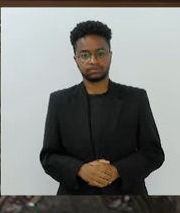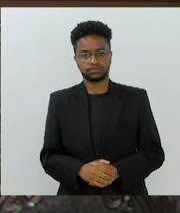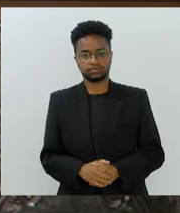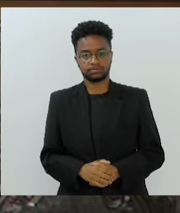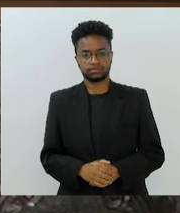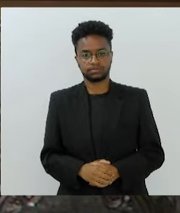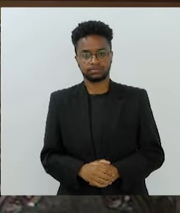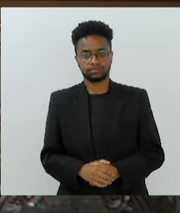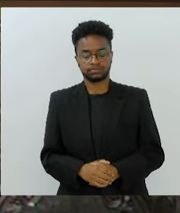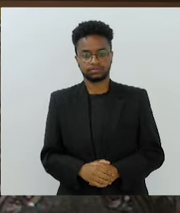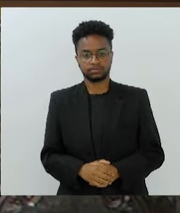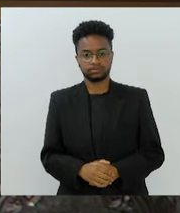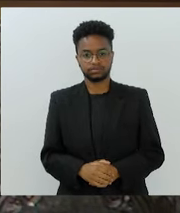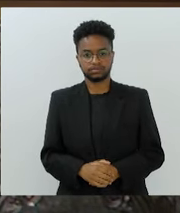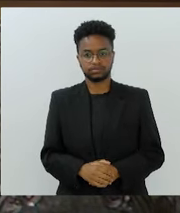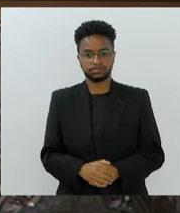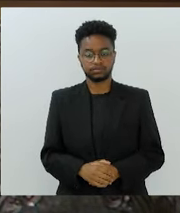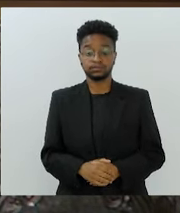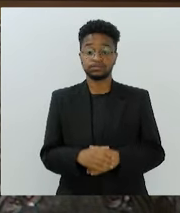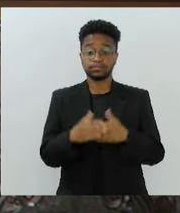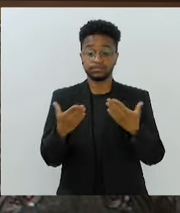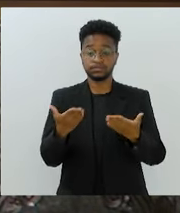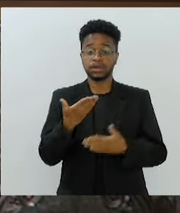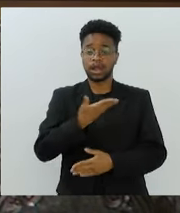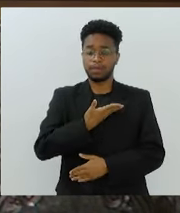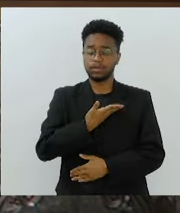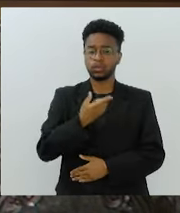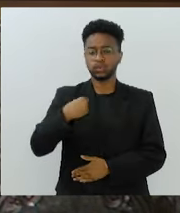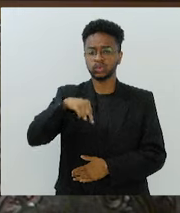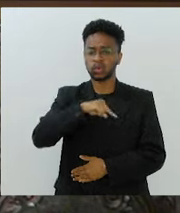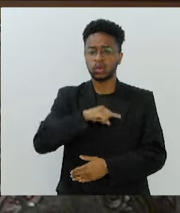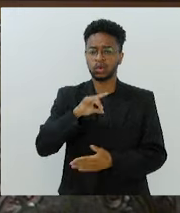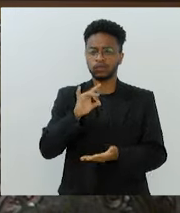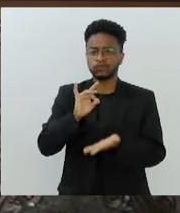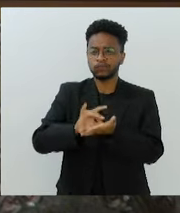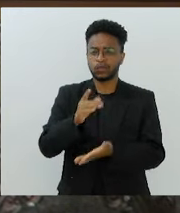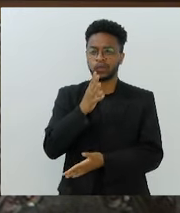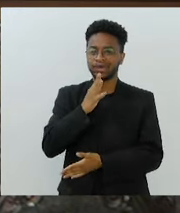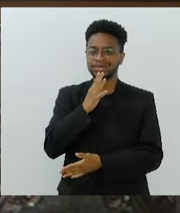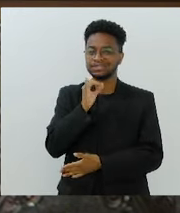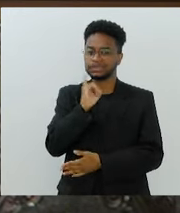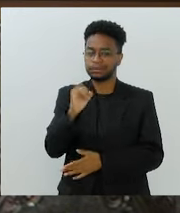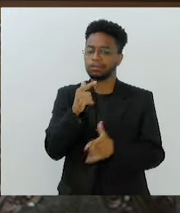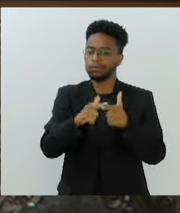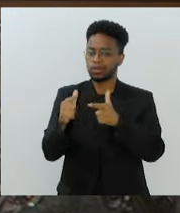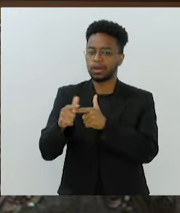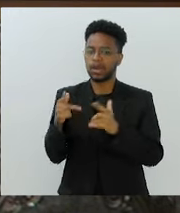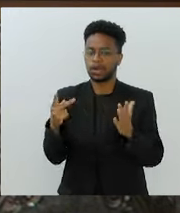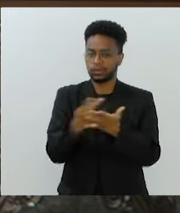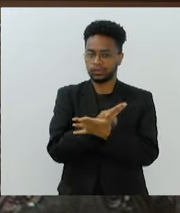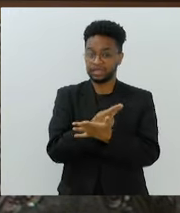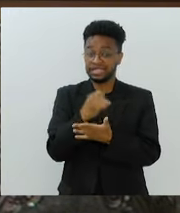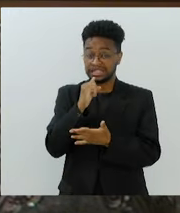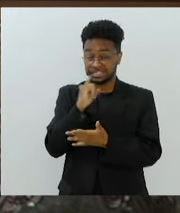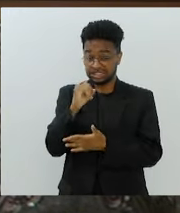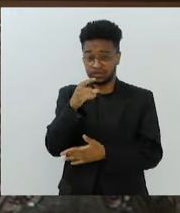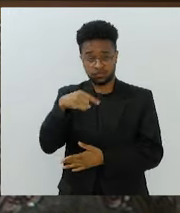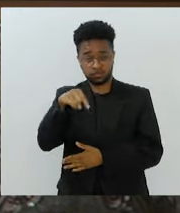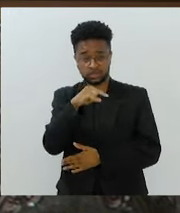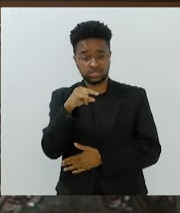e amigo, a gente só conhece mesmo quando o bicho está pegando. Quando você está por cima da carne